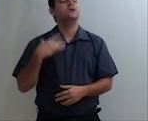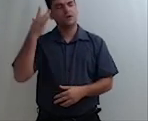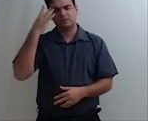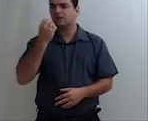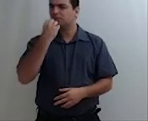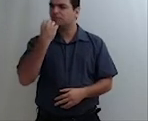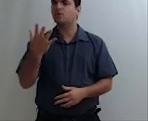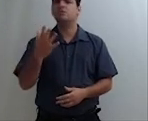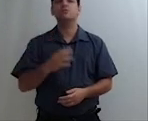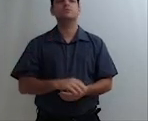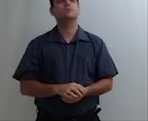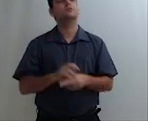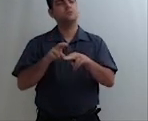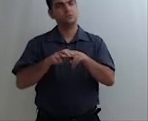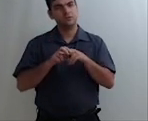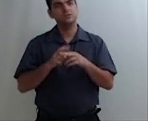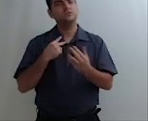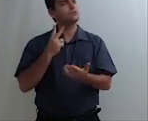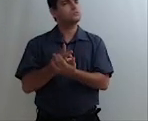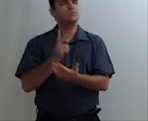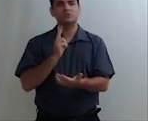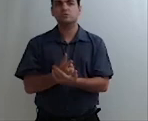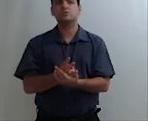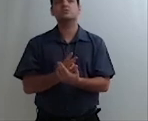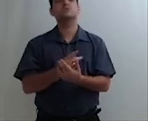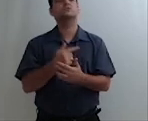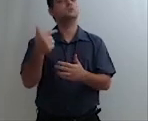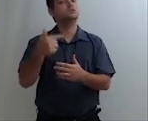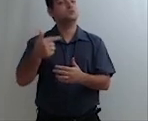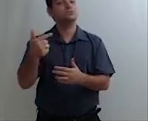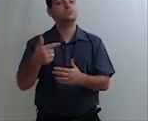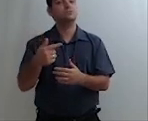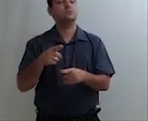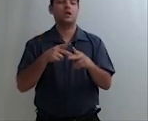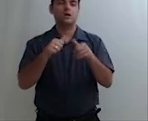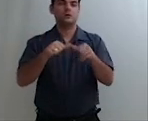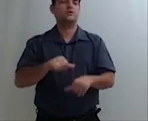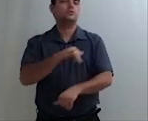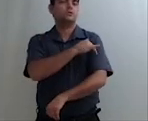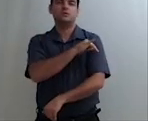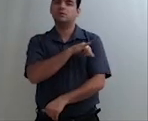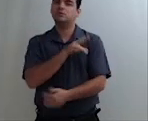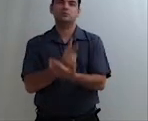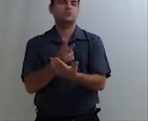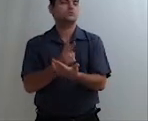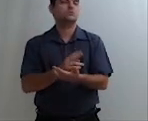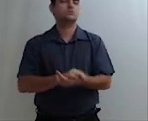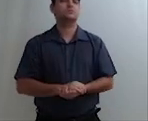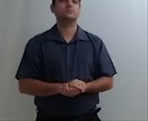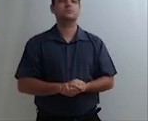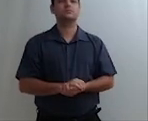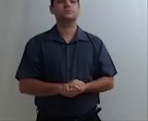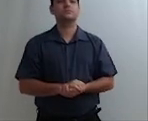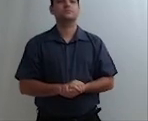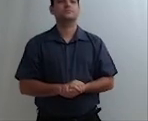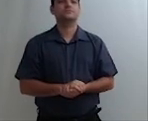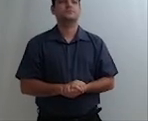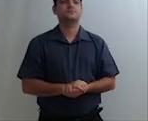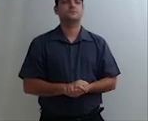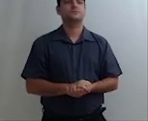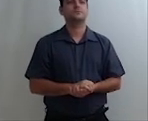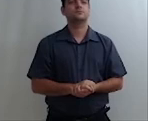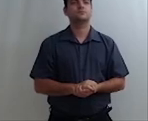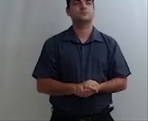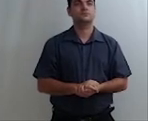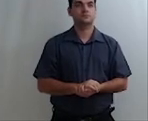fundamentada e por essa razão foi mantida pelo Tribunal de Justiça do Rio de Janeiro é como me pronunci o senhor presidente